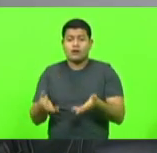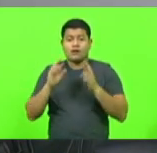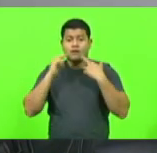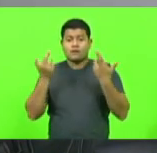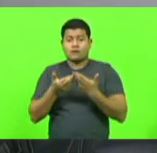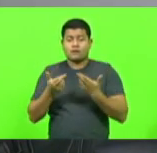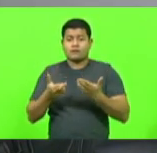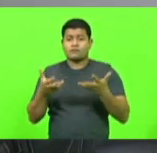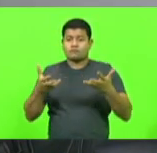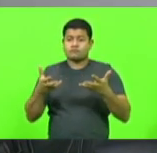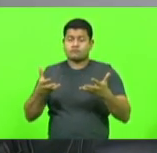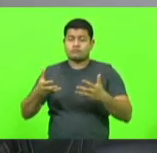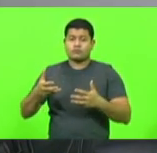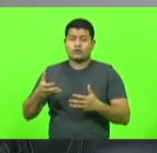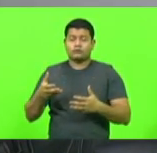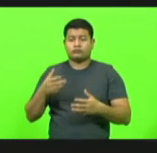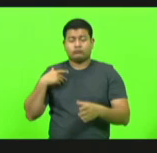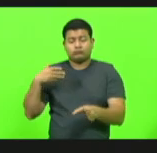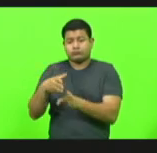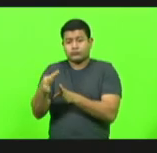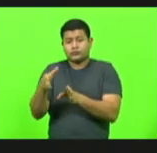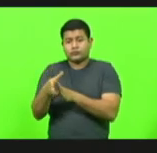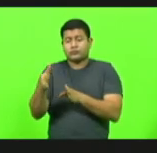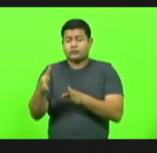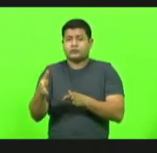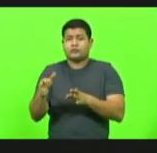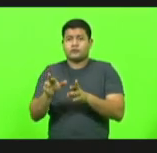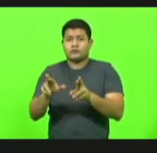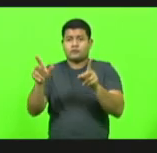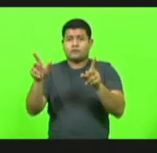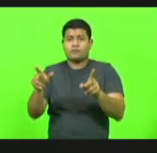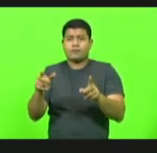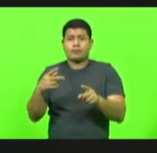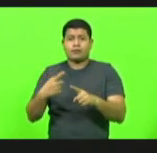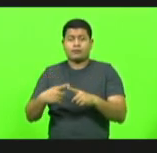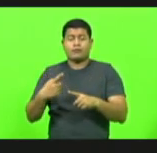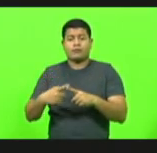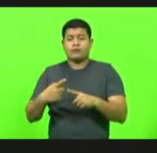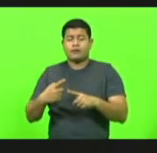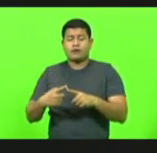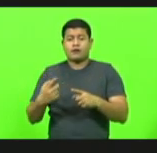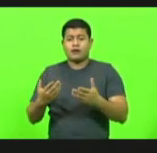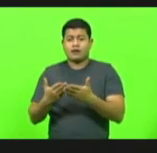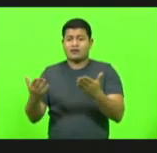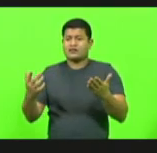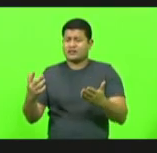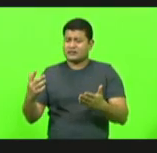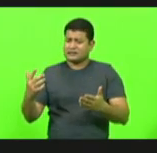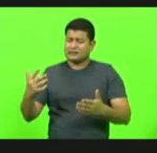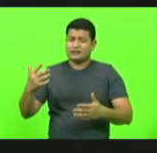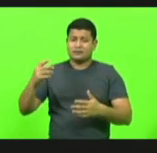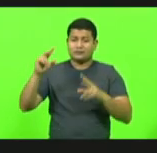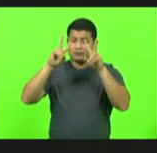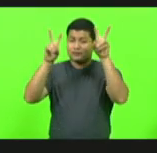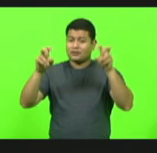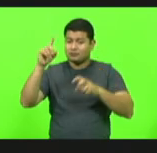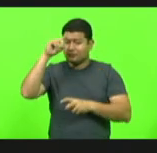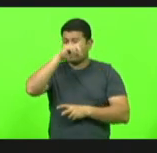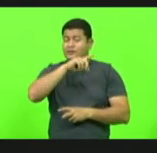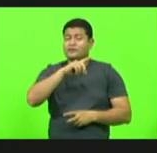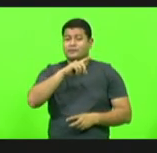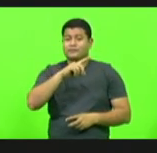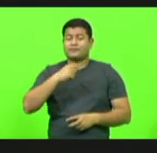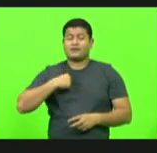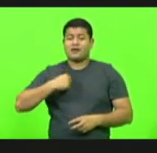algum tipo de encaminhamento diferente, né? Porque devido à complexidade desse assunto todo, né, eu não tenho